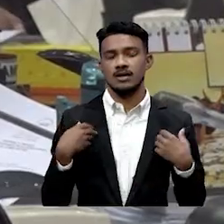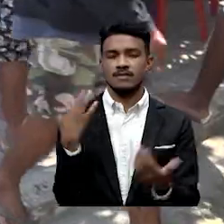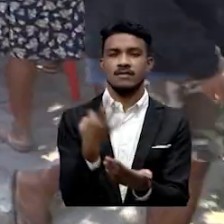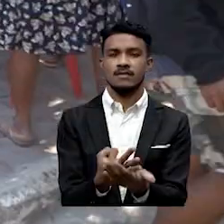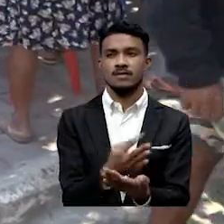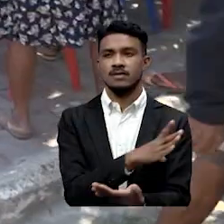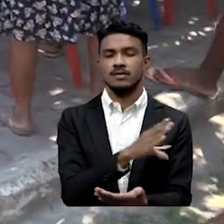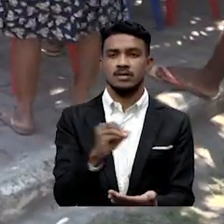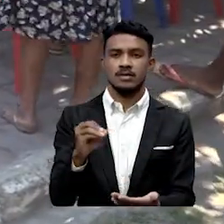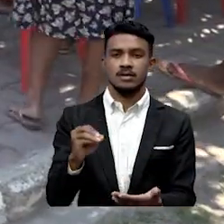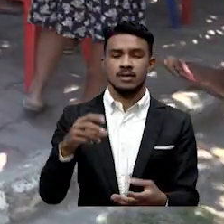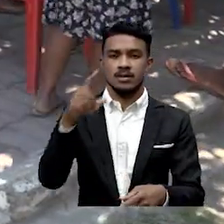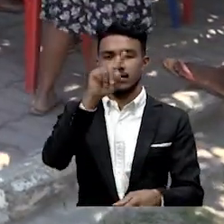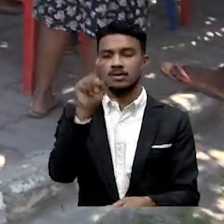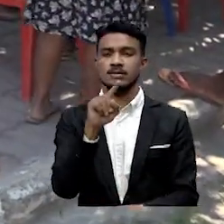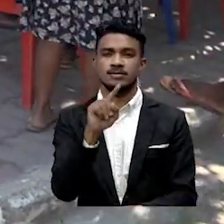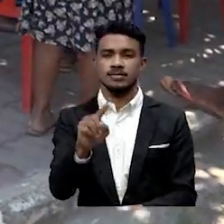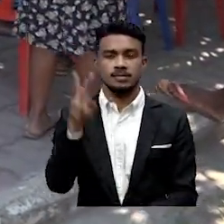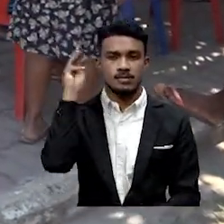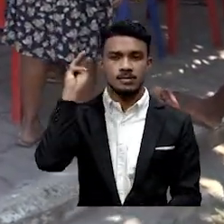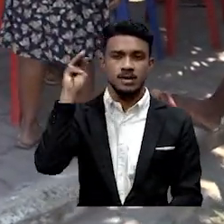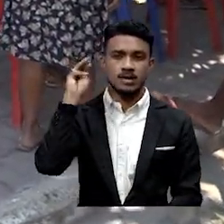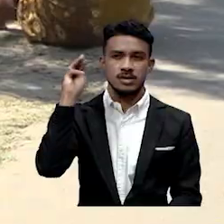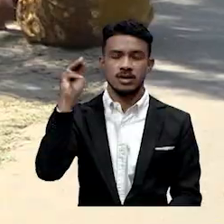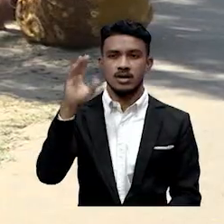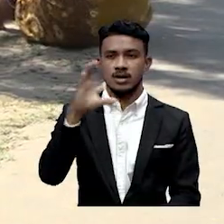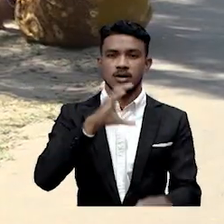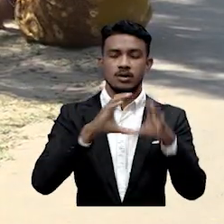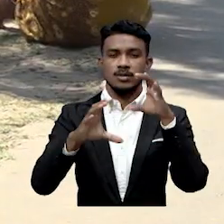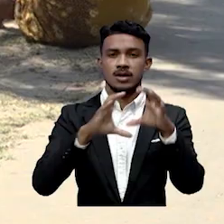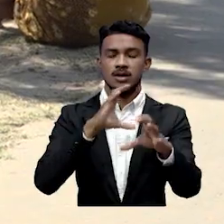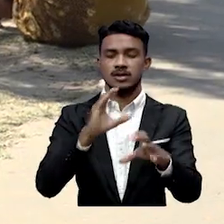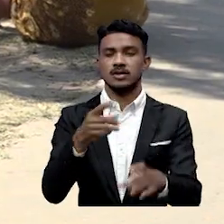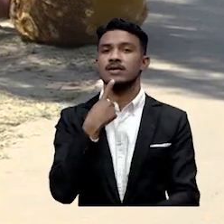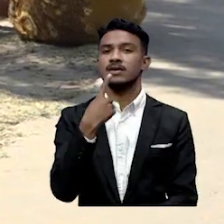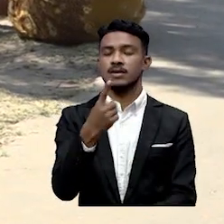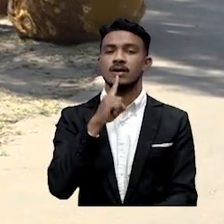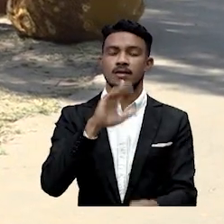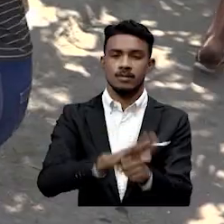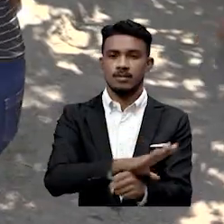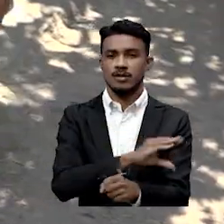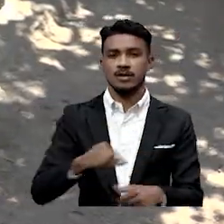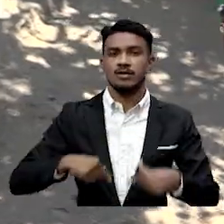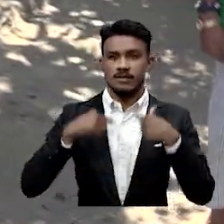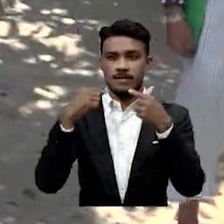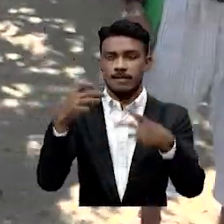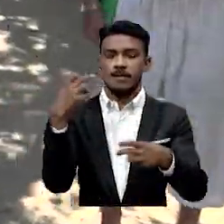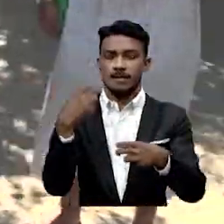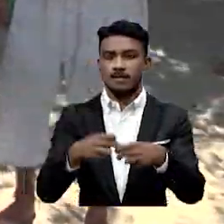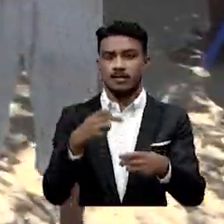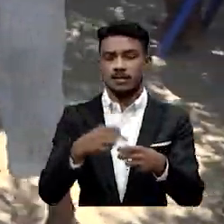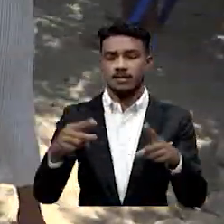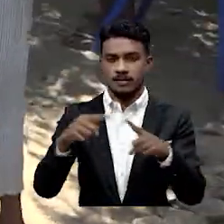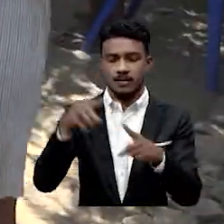tamba preocupação ne ministro assunto parlamentares no comunicação social promete, se a to preocupação deputado Sira ba